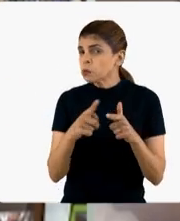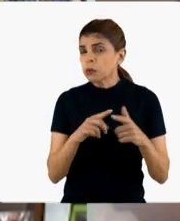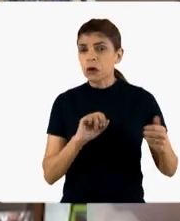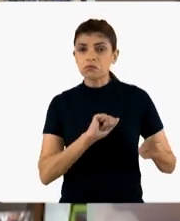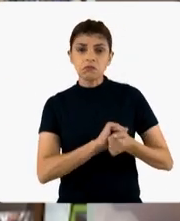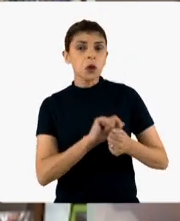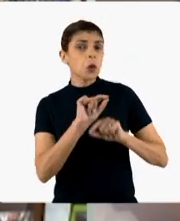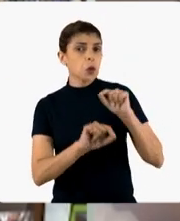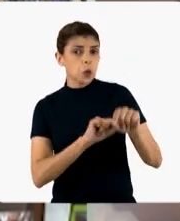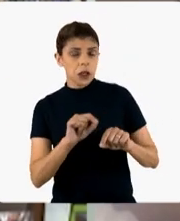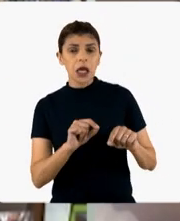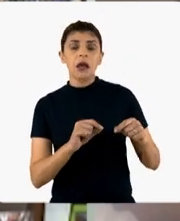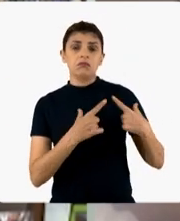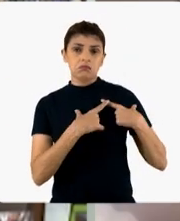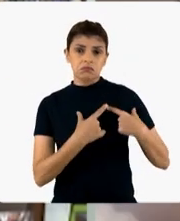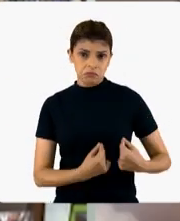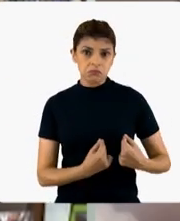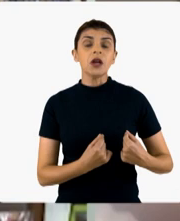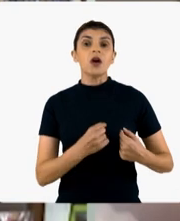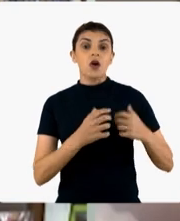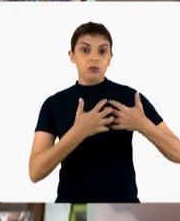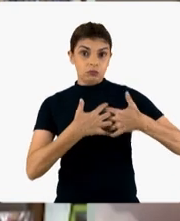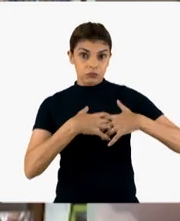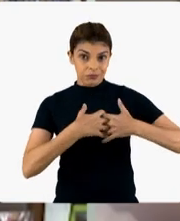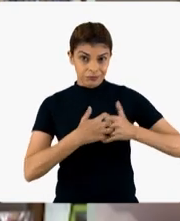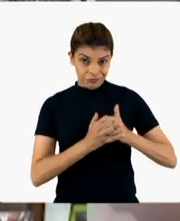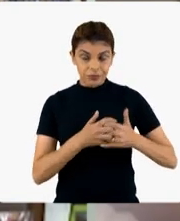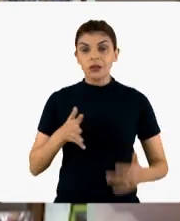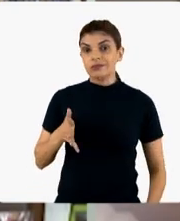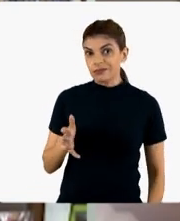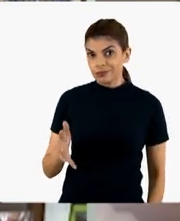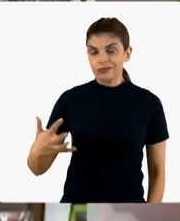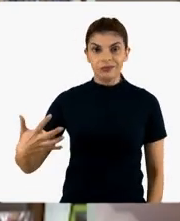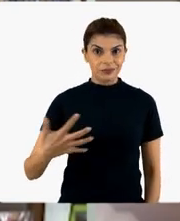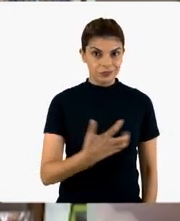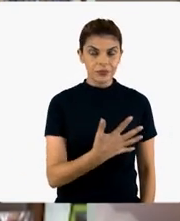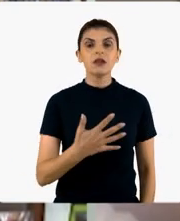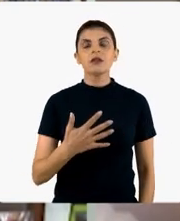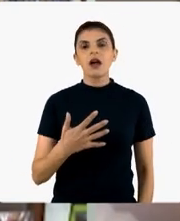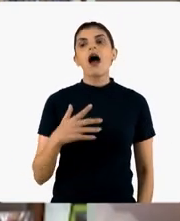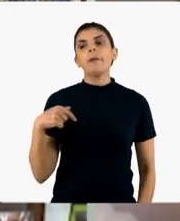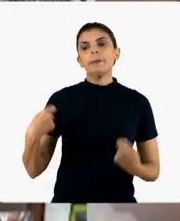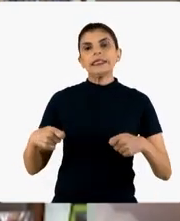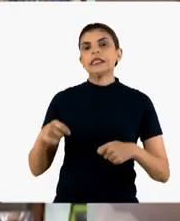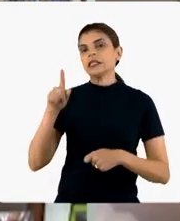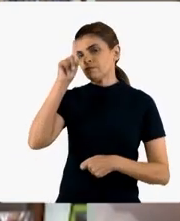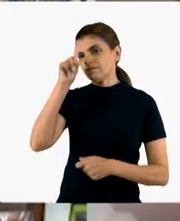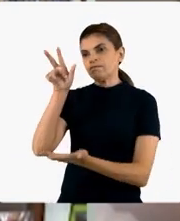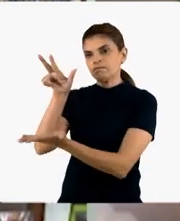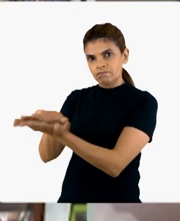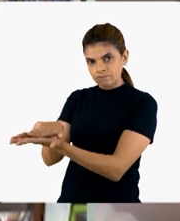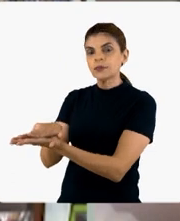aí, quase a grande maioria acaba tendo uma pneumonia bacteriana secundária desses pacientes mais graves que